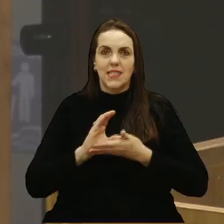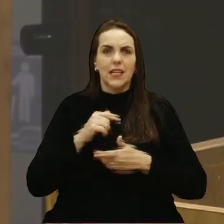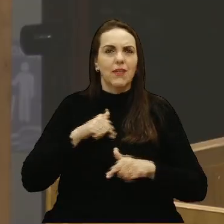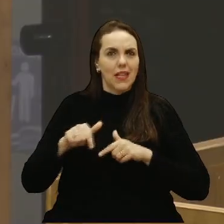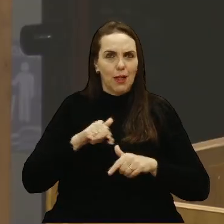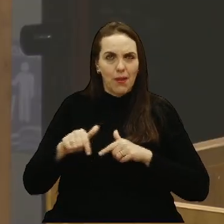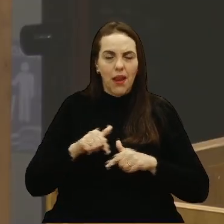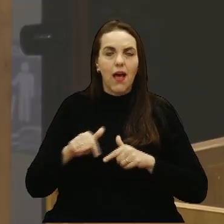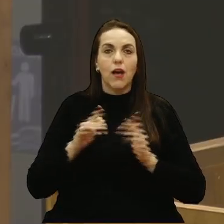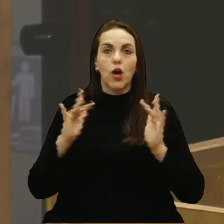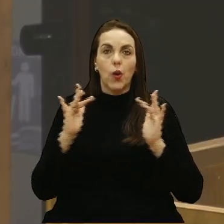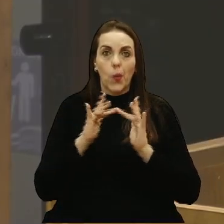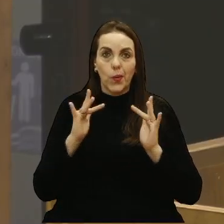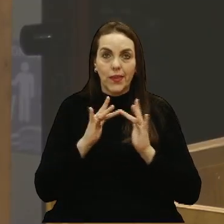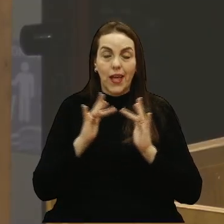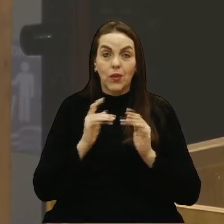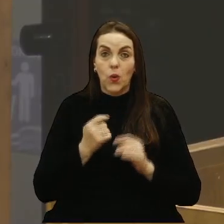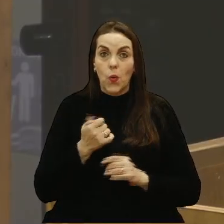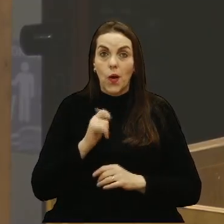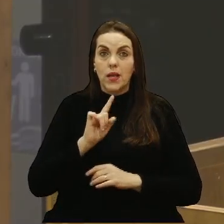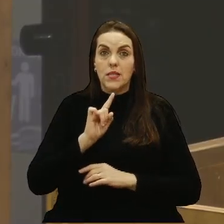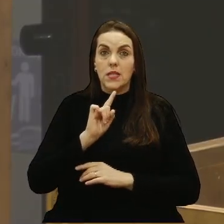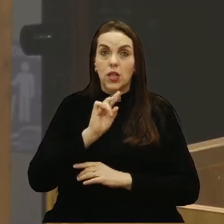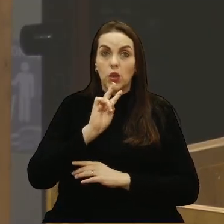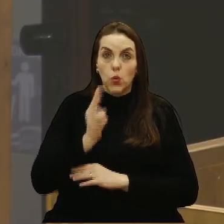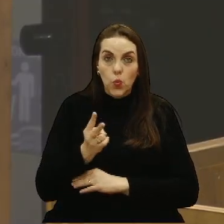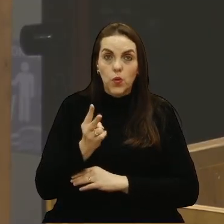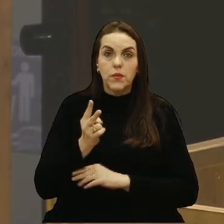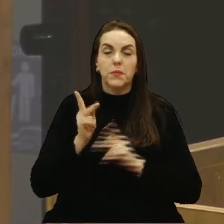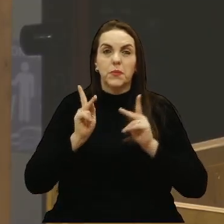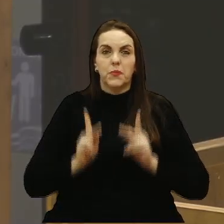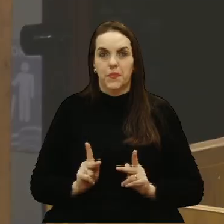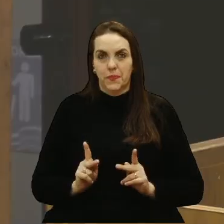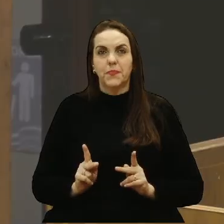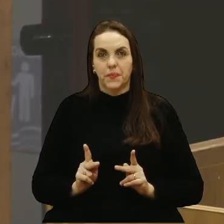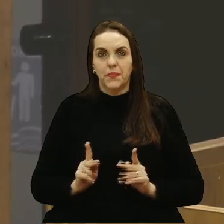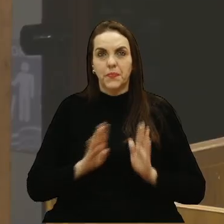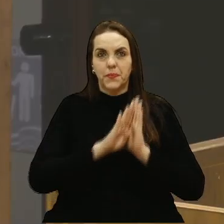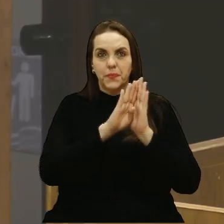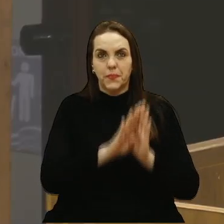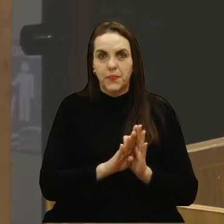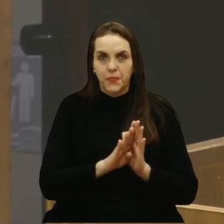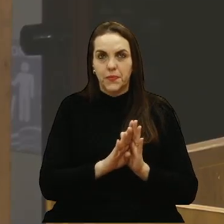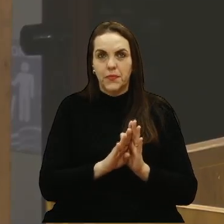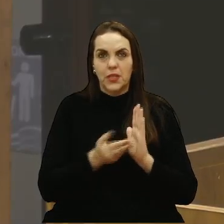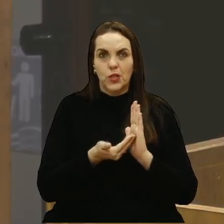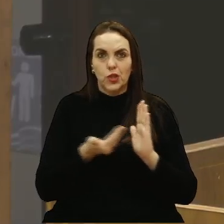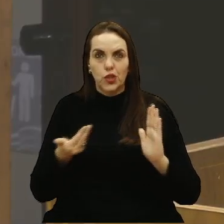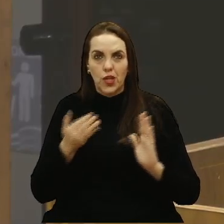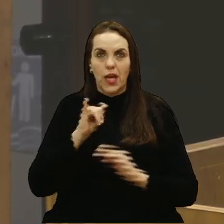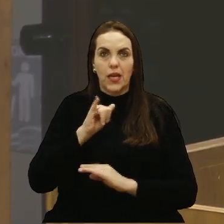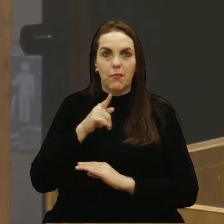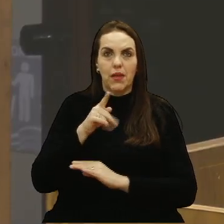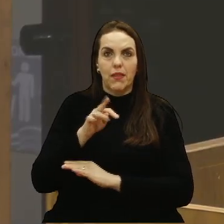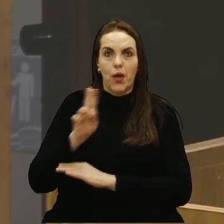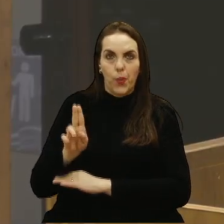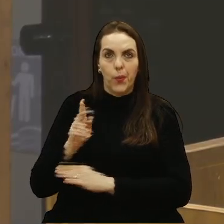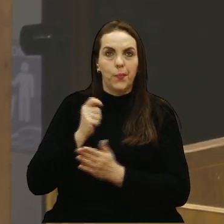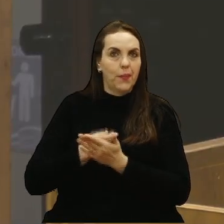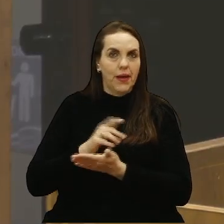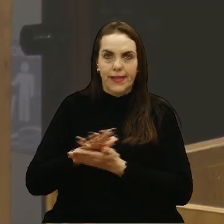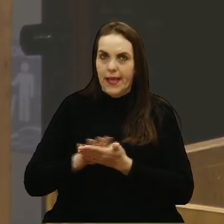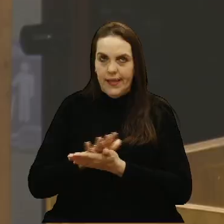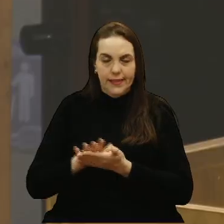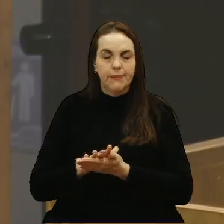inclusive, contatando essas quase 2.000 pessoas beneficiárias dessa assistência de isenção de IPTU,